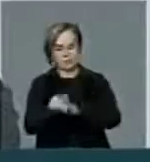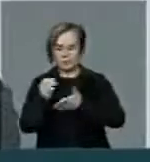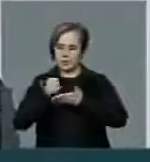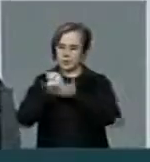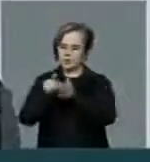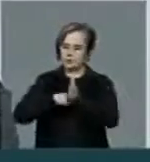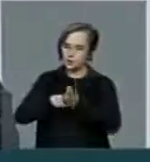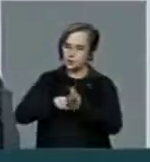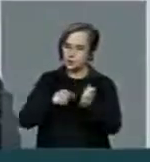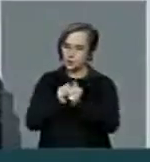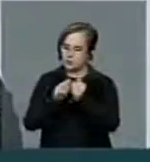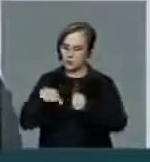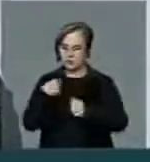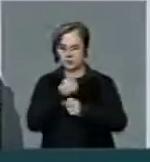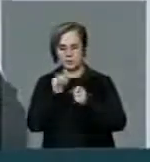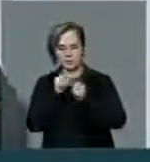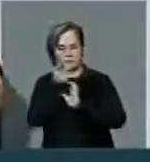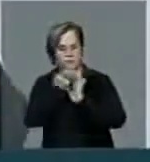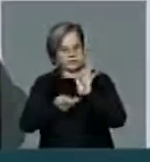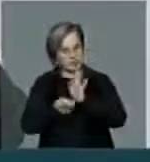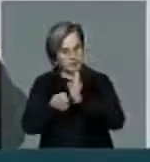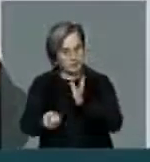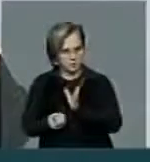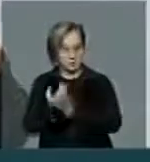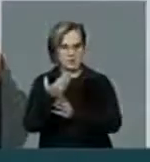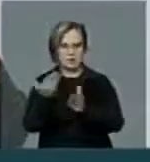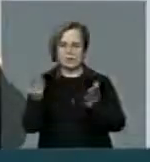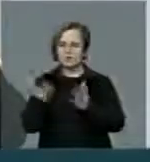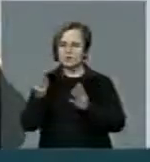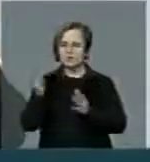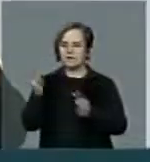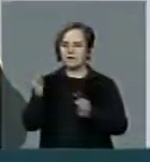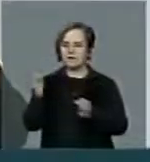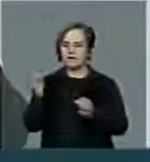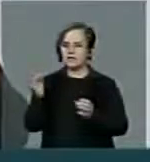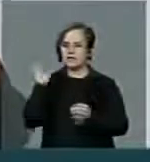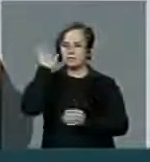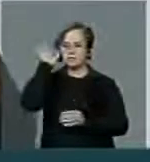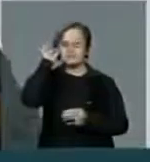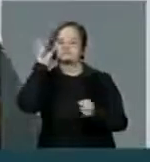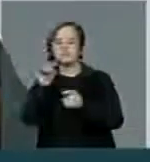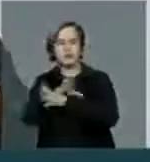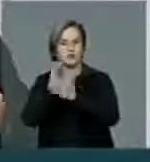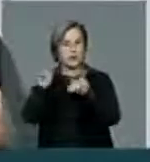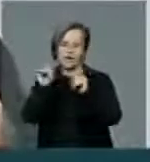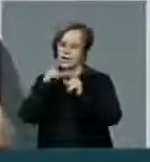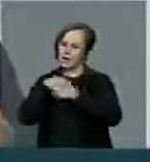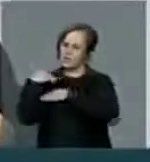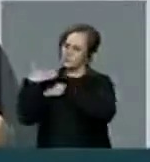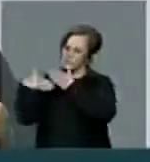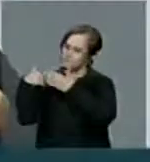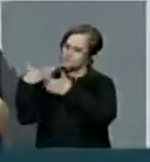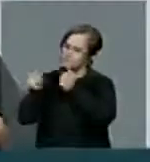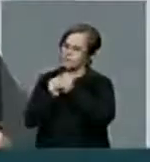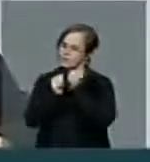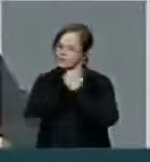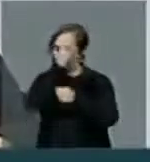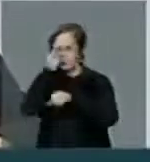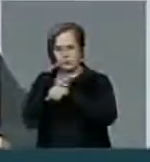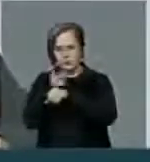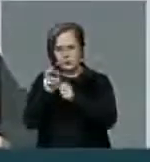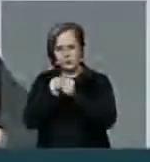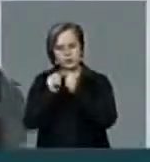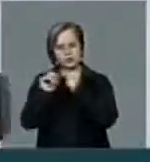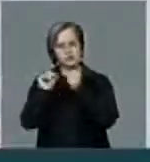consultoria nossa para fazer os projetos. Tá? Isso não vem assim. Tá? Tivemos que colocar gente lá para poder